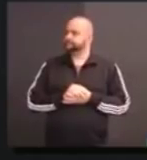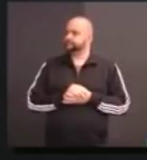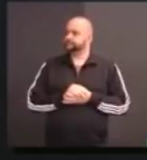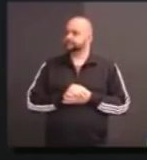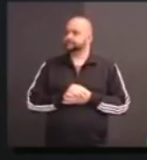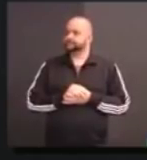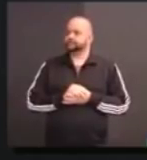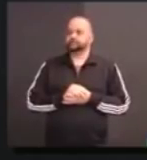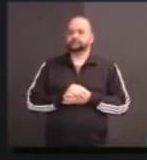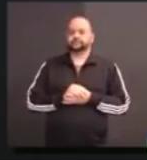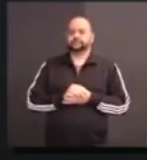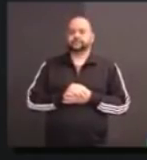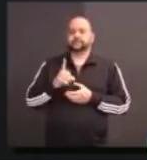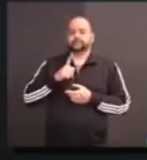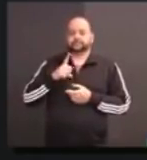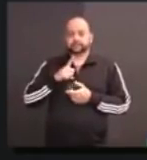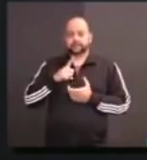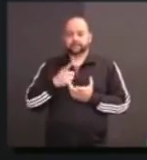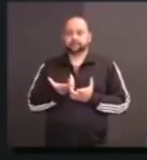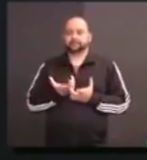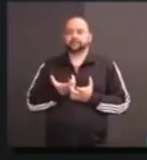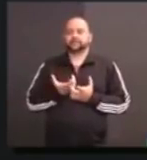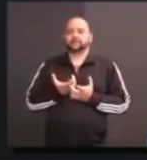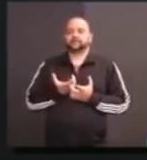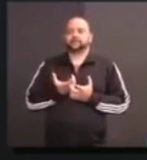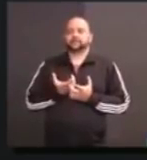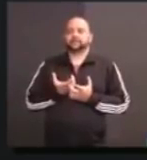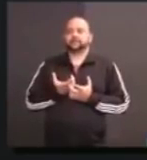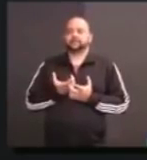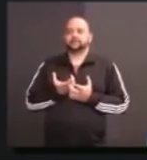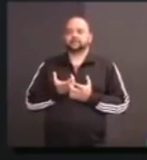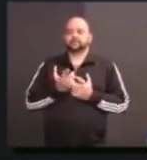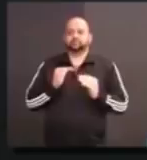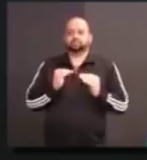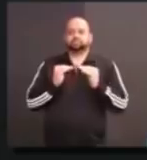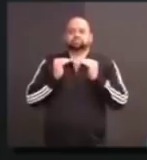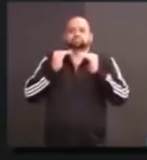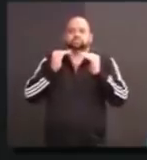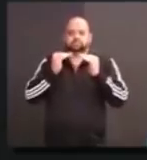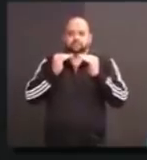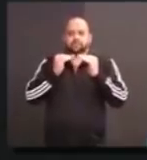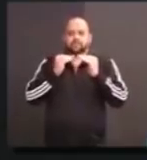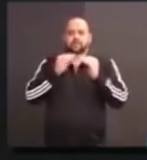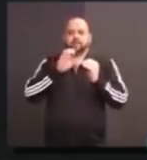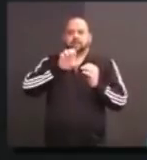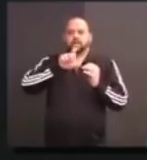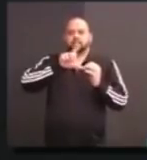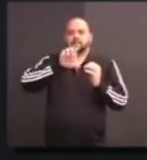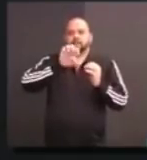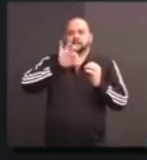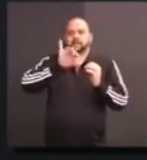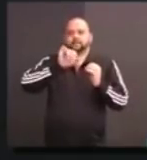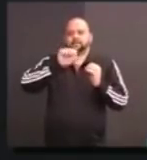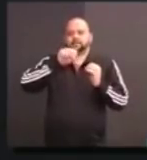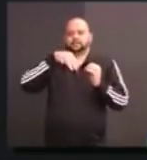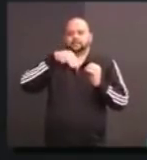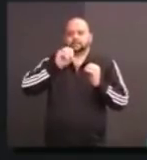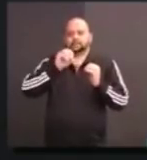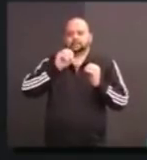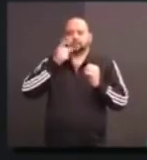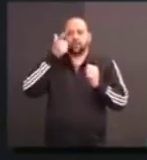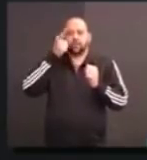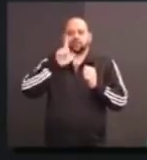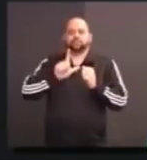dando ensejo a que o elitismo continue a graçar dentro